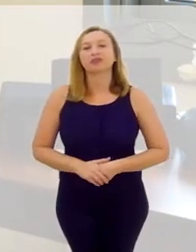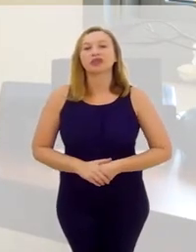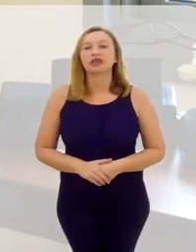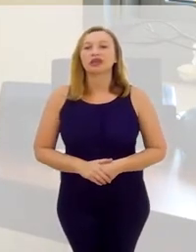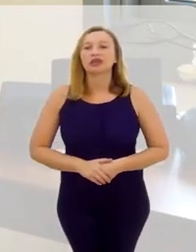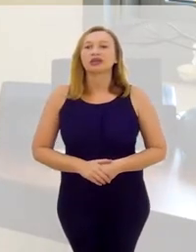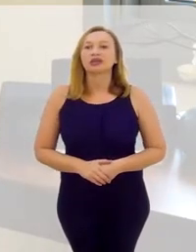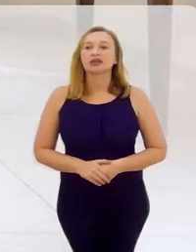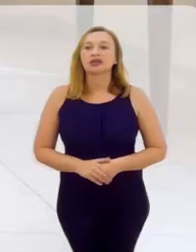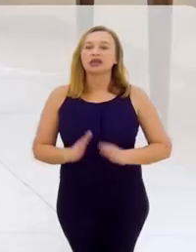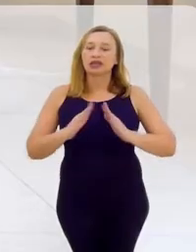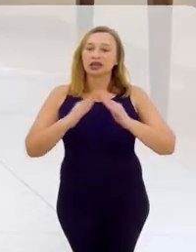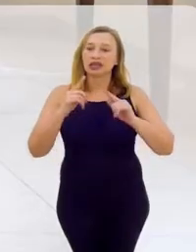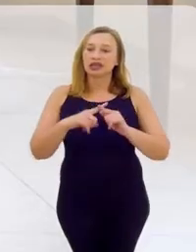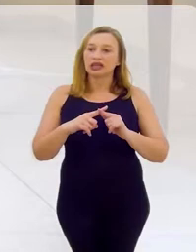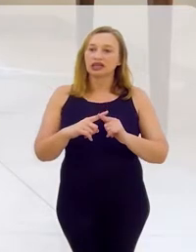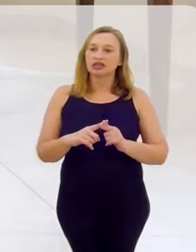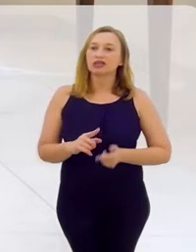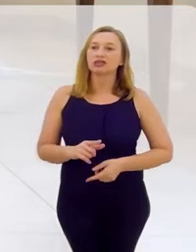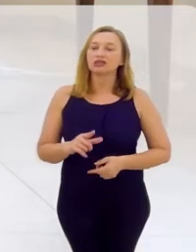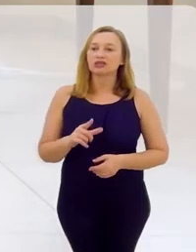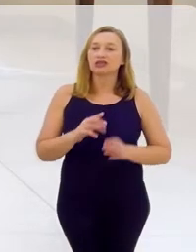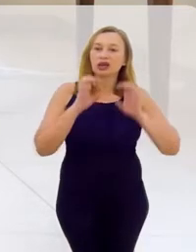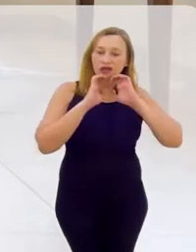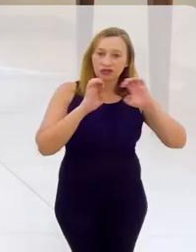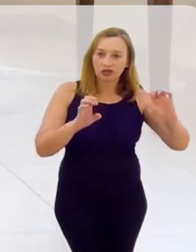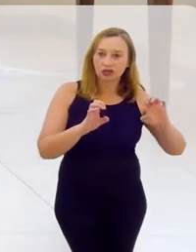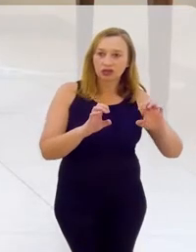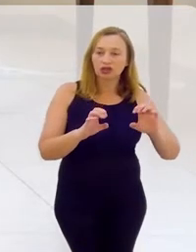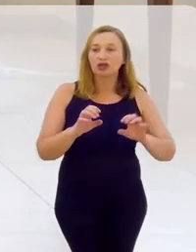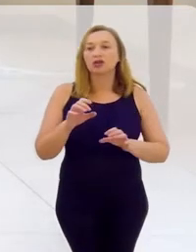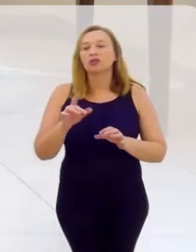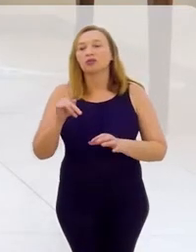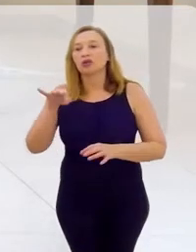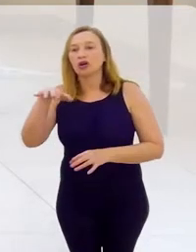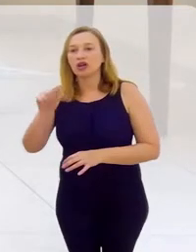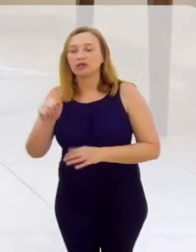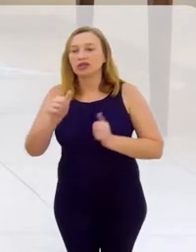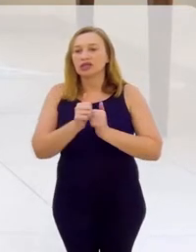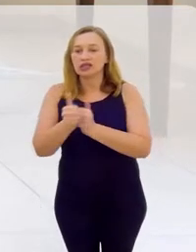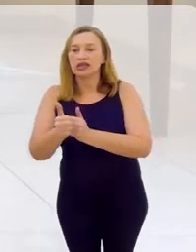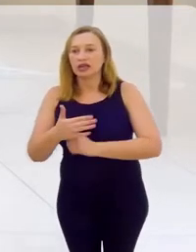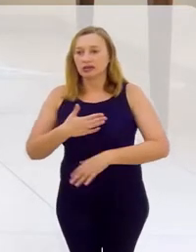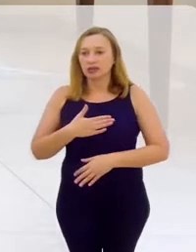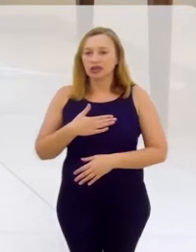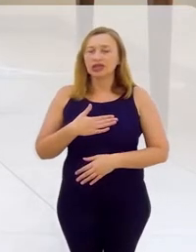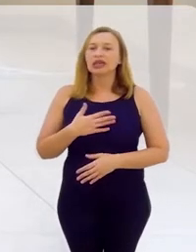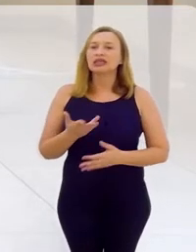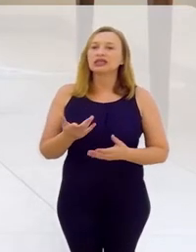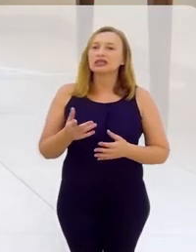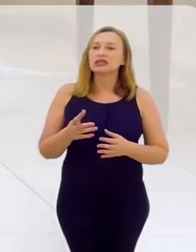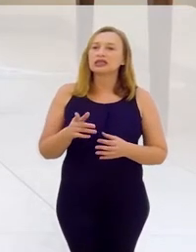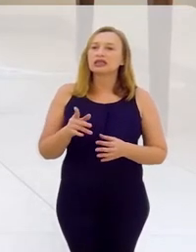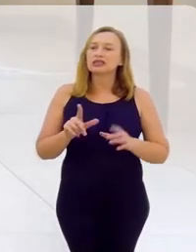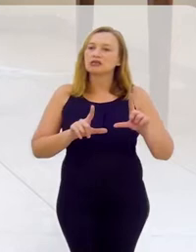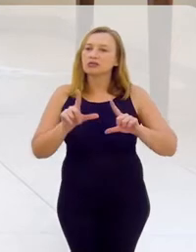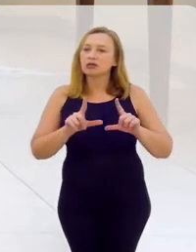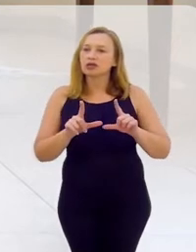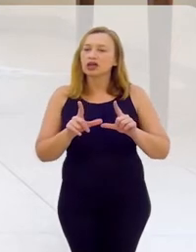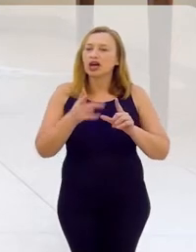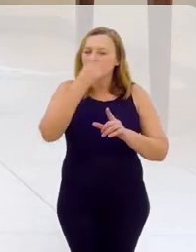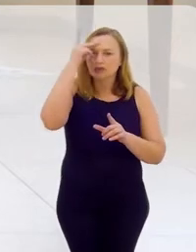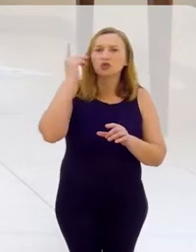servir. Na igreja nós temos o ensino do Evangelho através de um programa que é chamado Vem Segue-me. E nesse